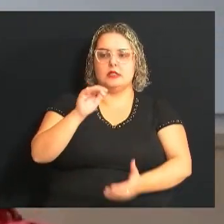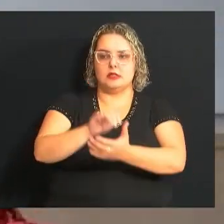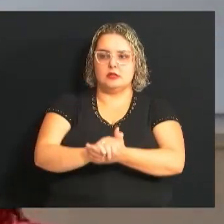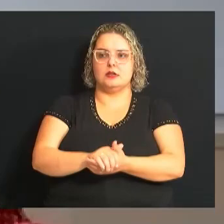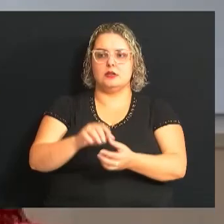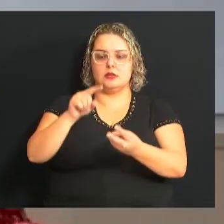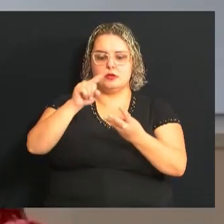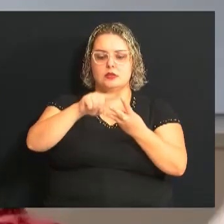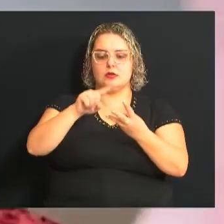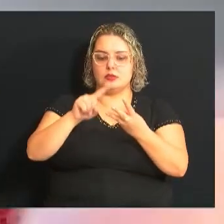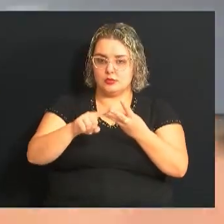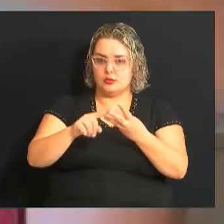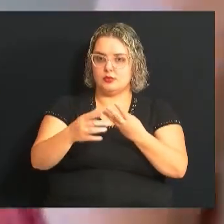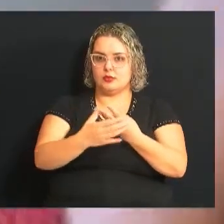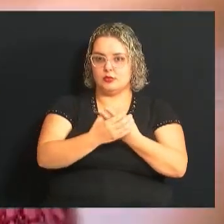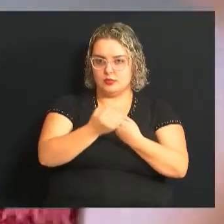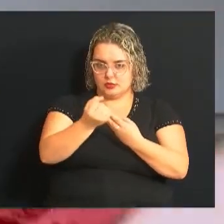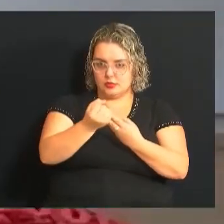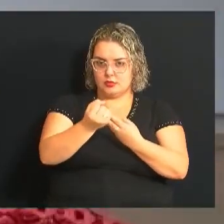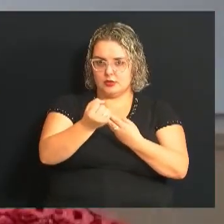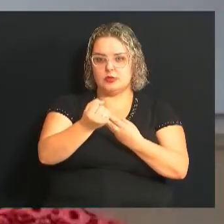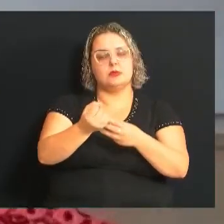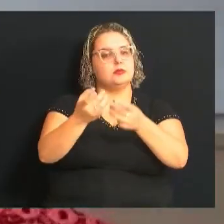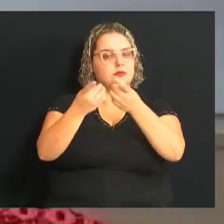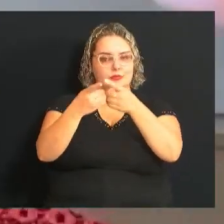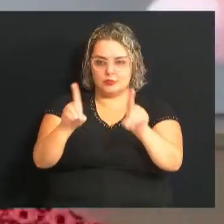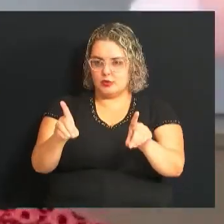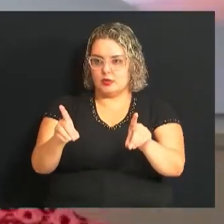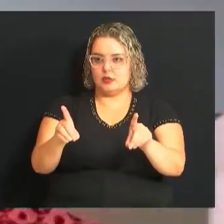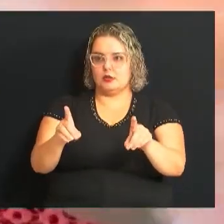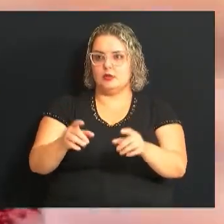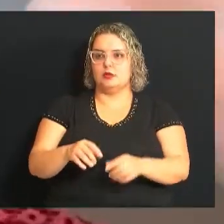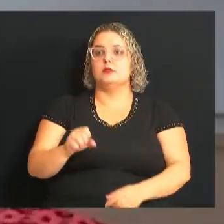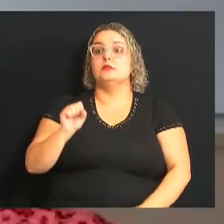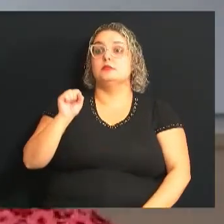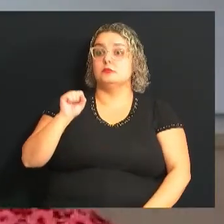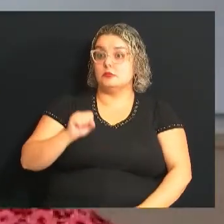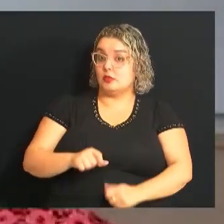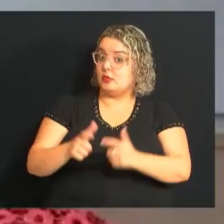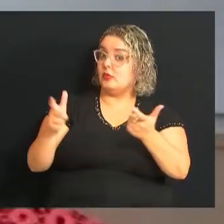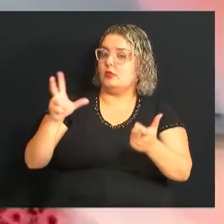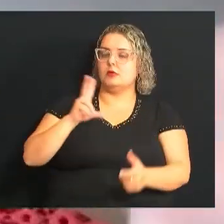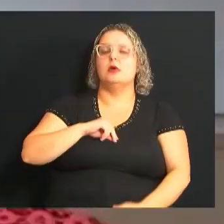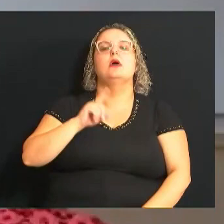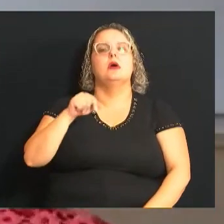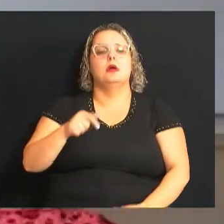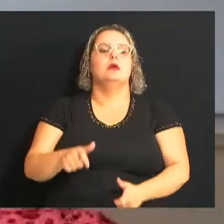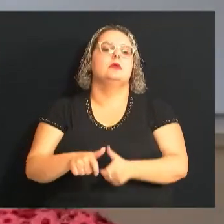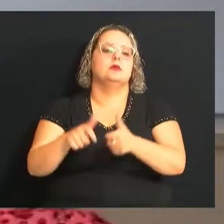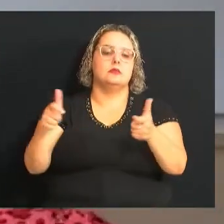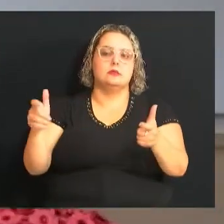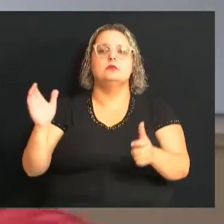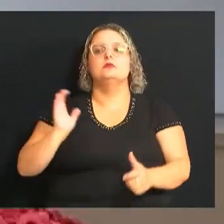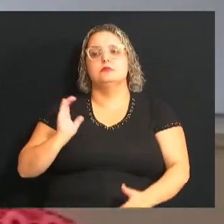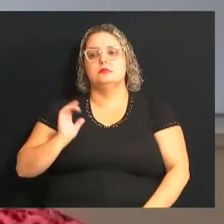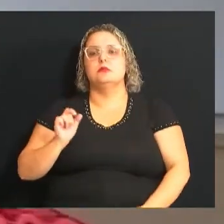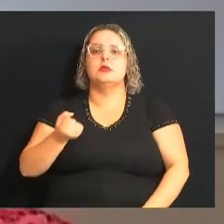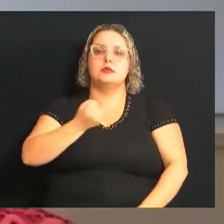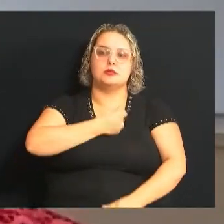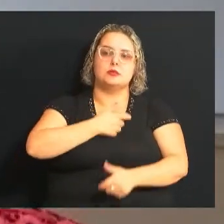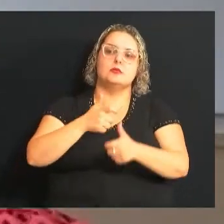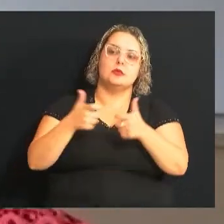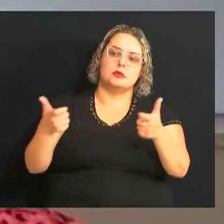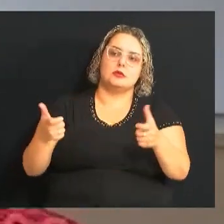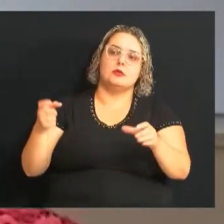terminam em divórcio. E ainda e quanto mais alto, bastante, e quanto mais alta a classe social, esse número aumenta, porque a